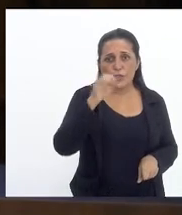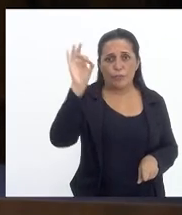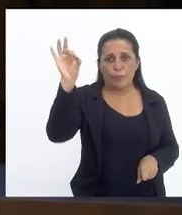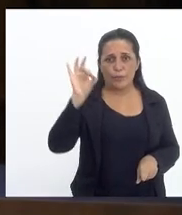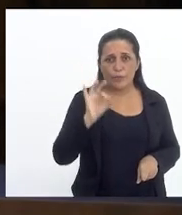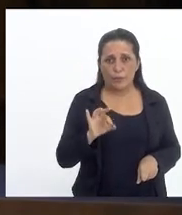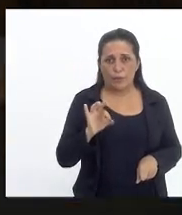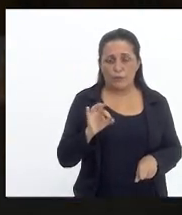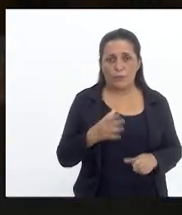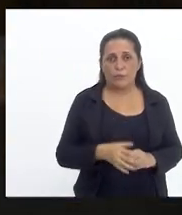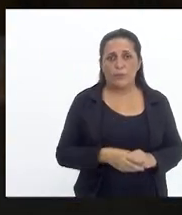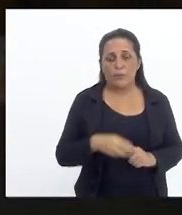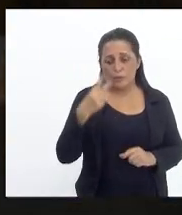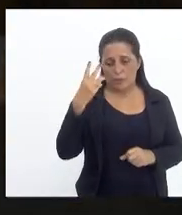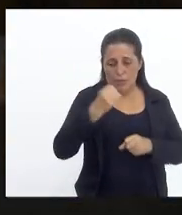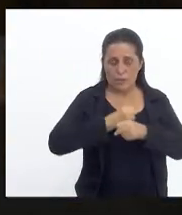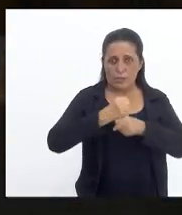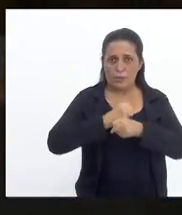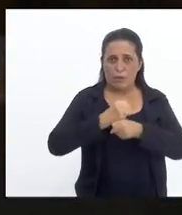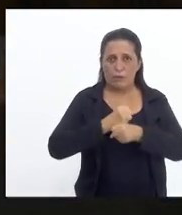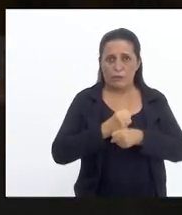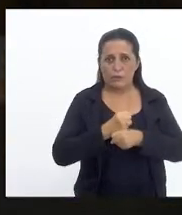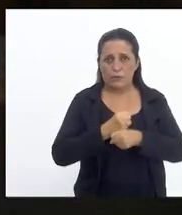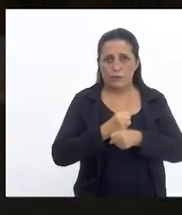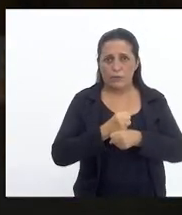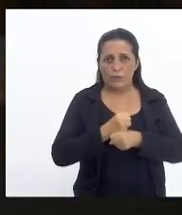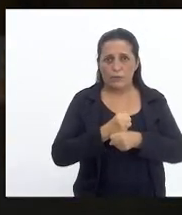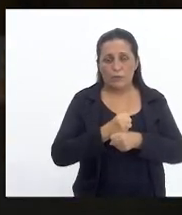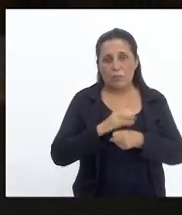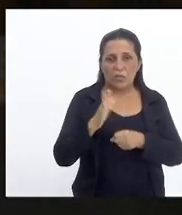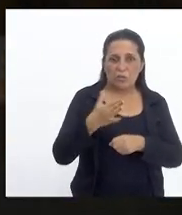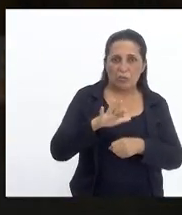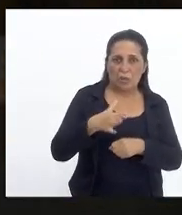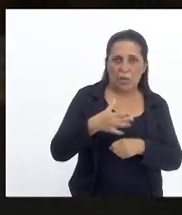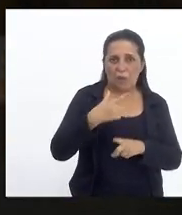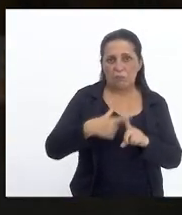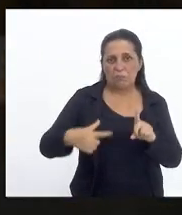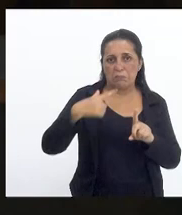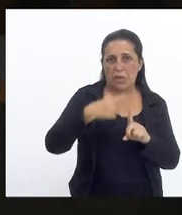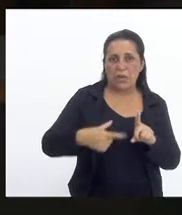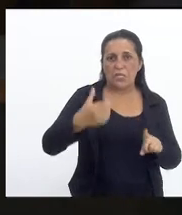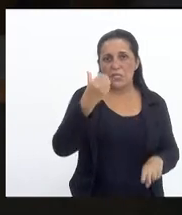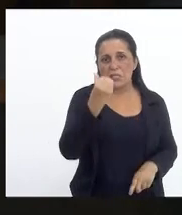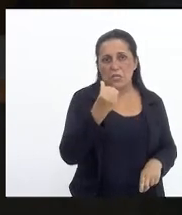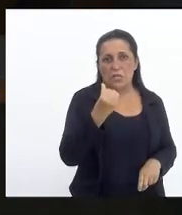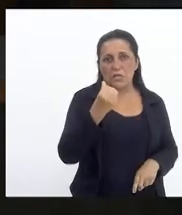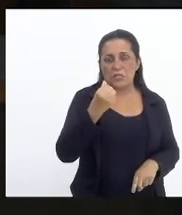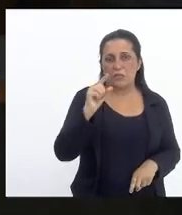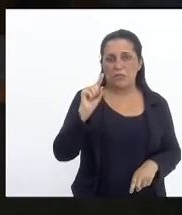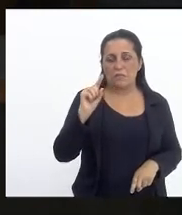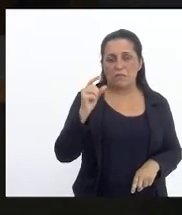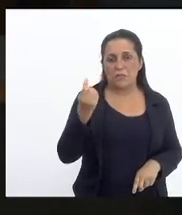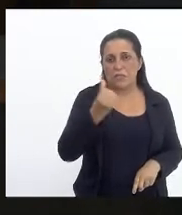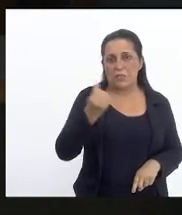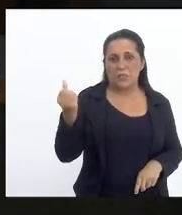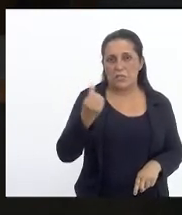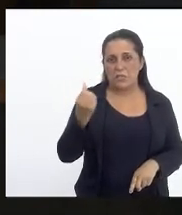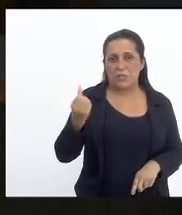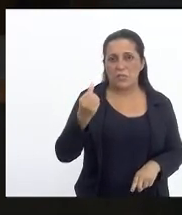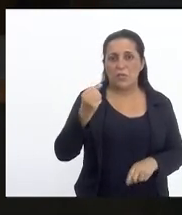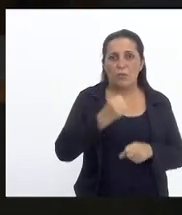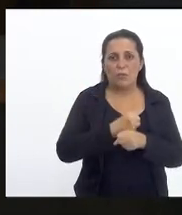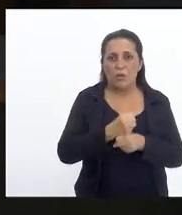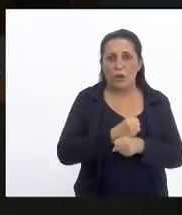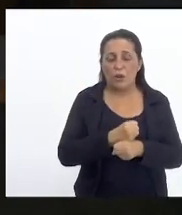cento em três anos o que dá uma média de 6,66 por ano